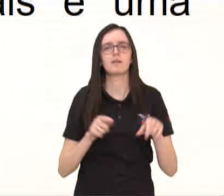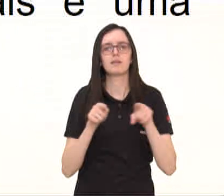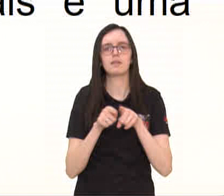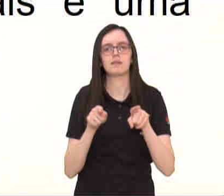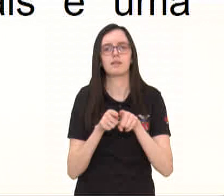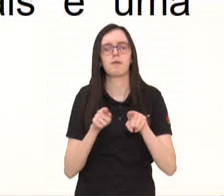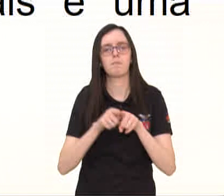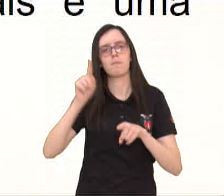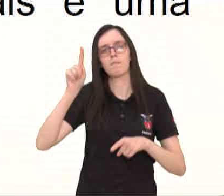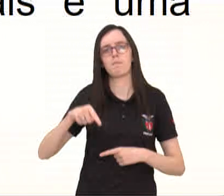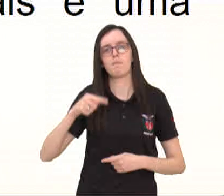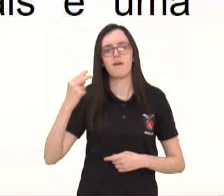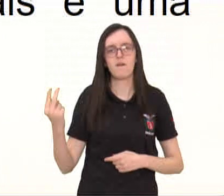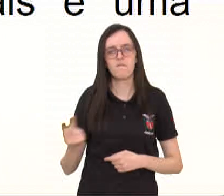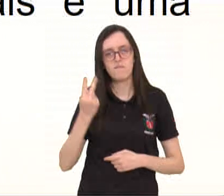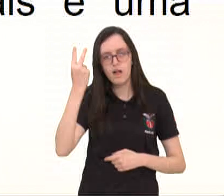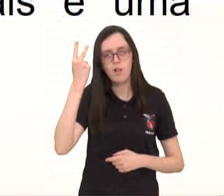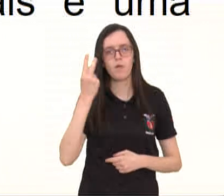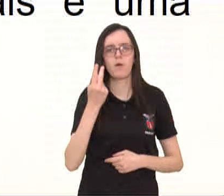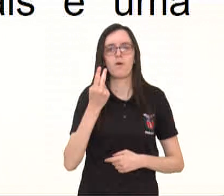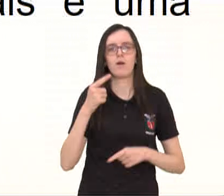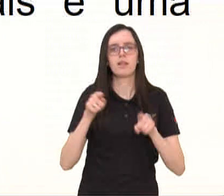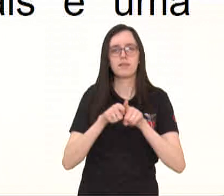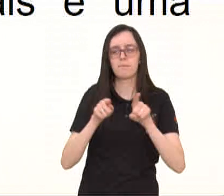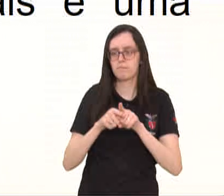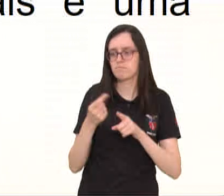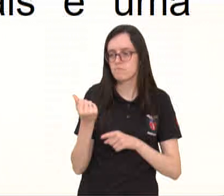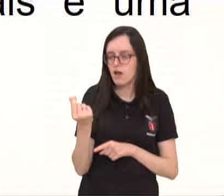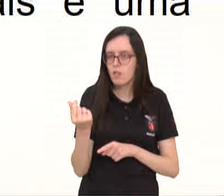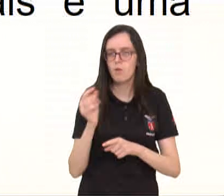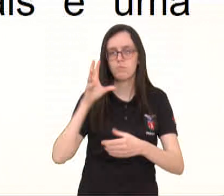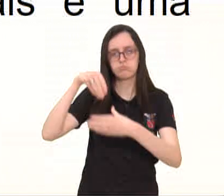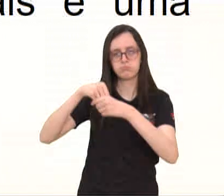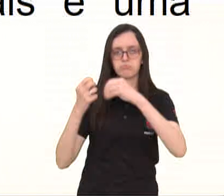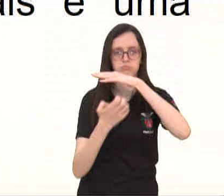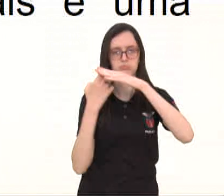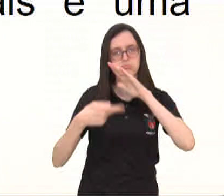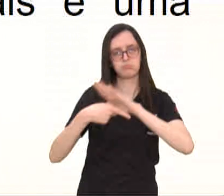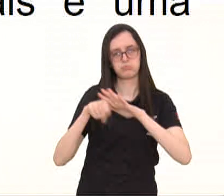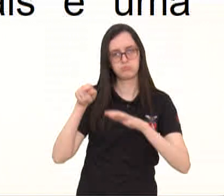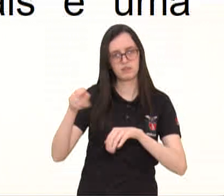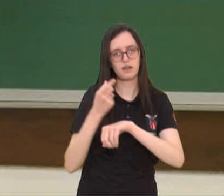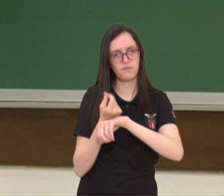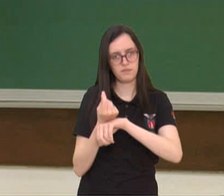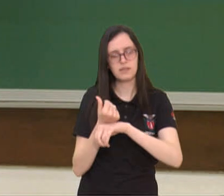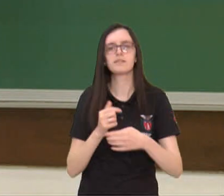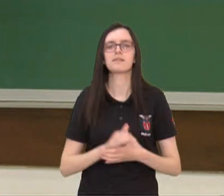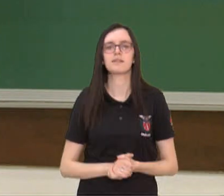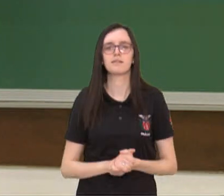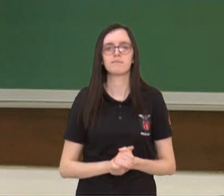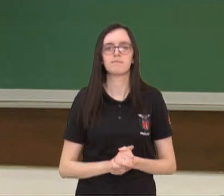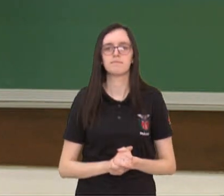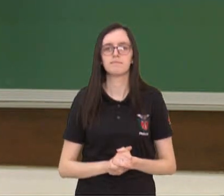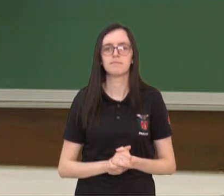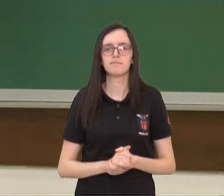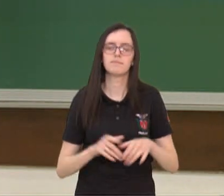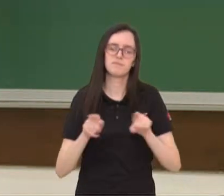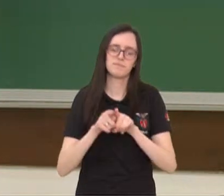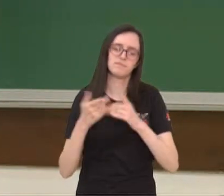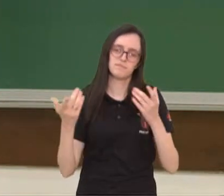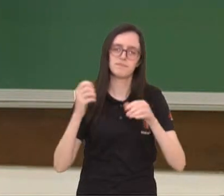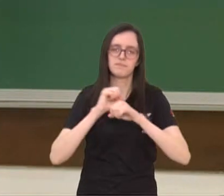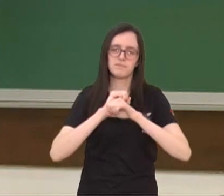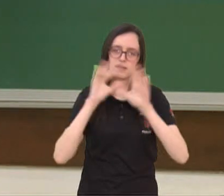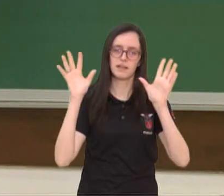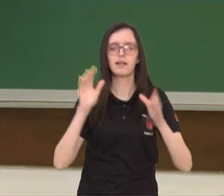Através de valores que eram oriundos dessas instituições financeiras e, obviamente,